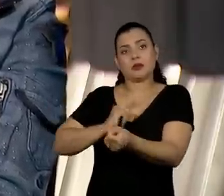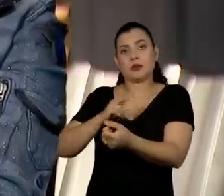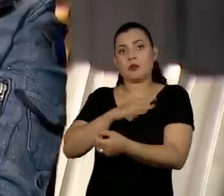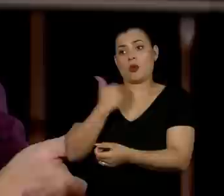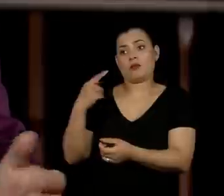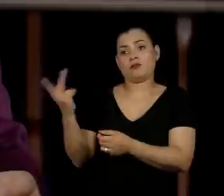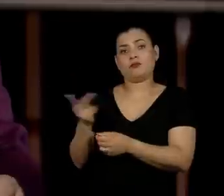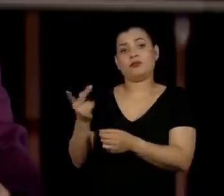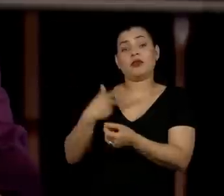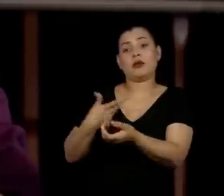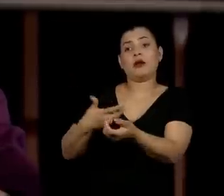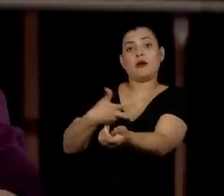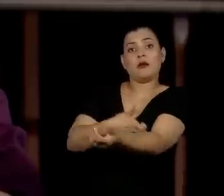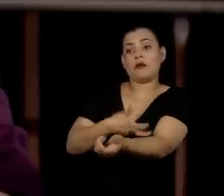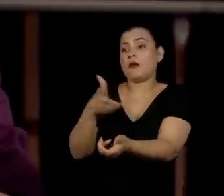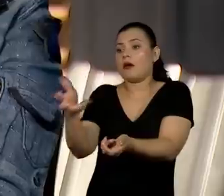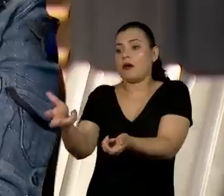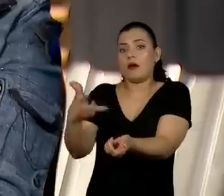compartilhava